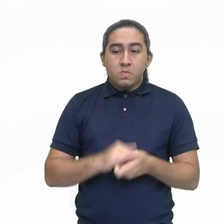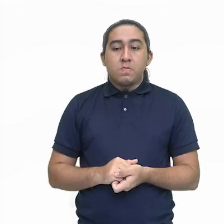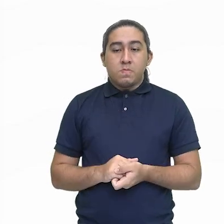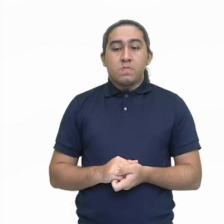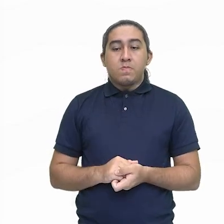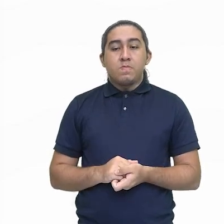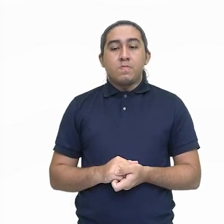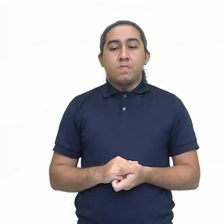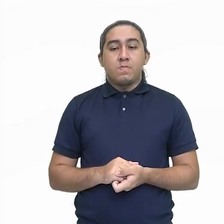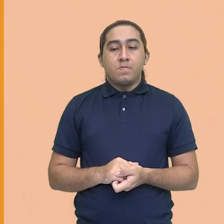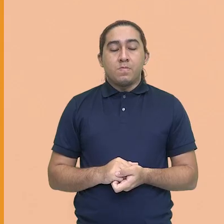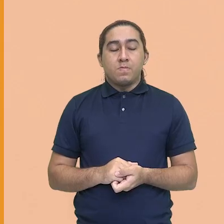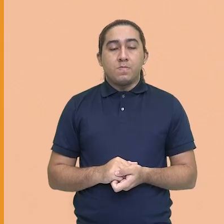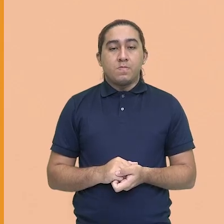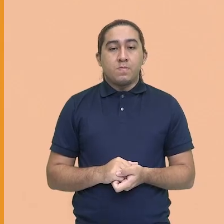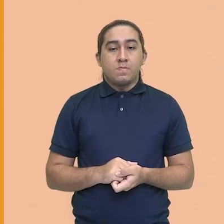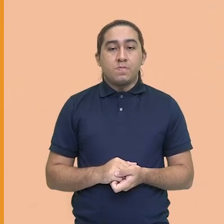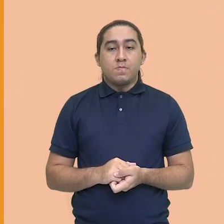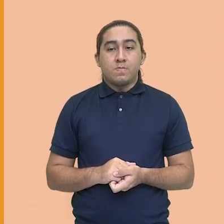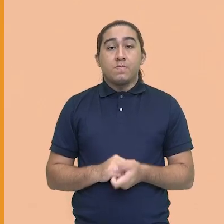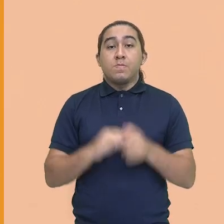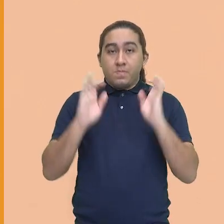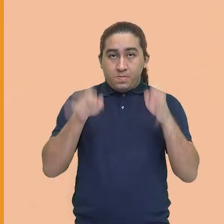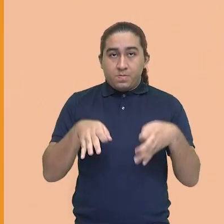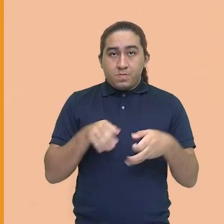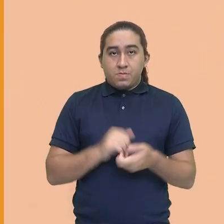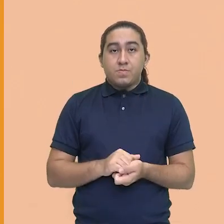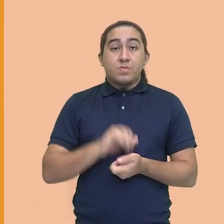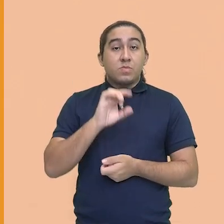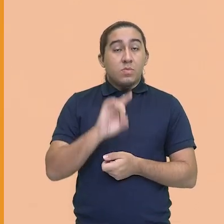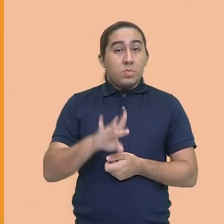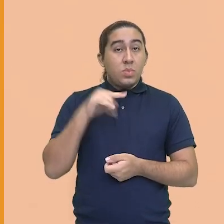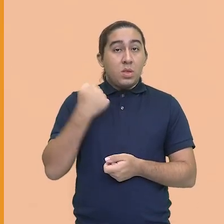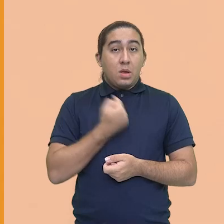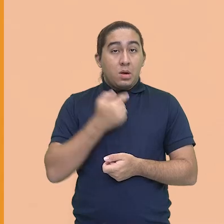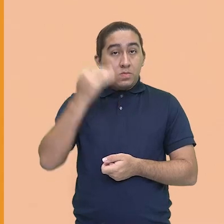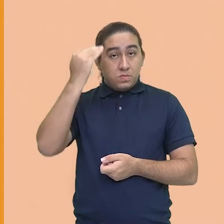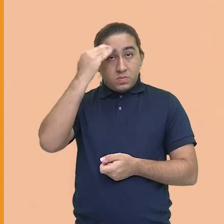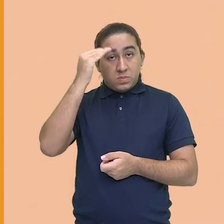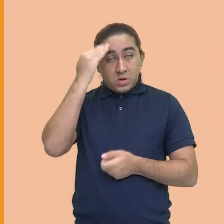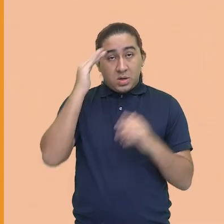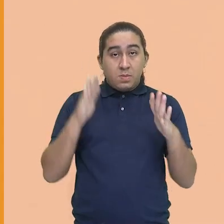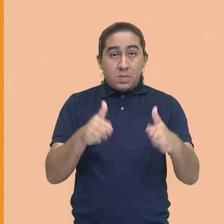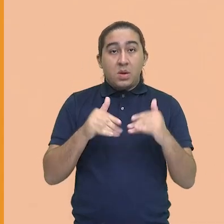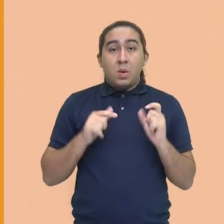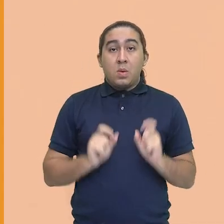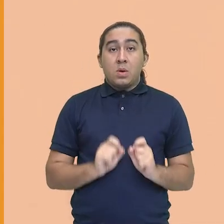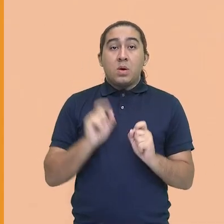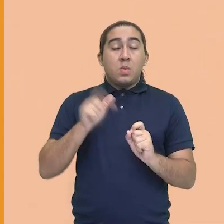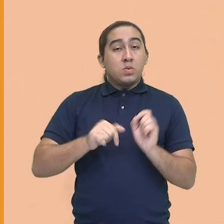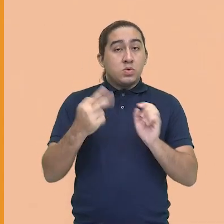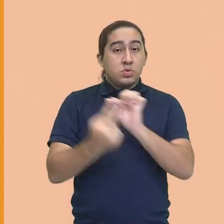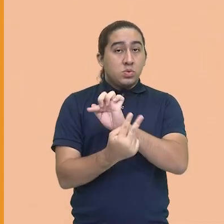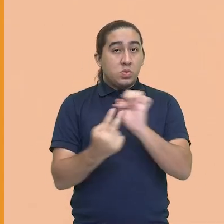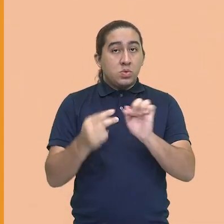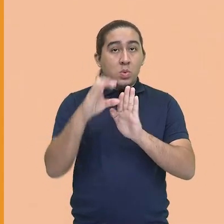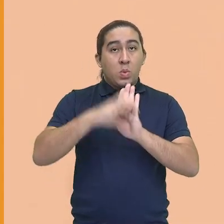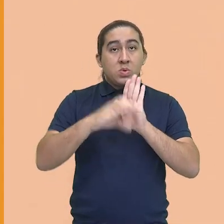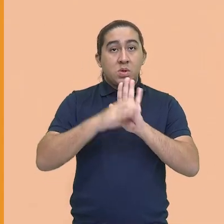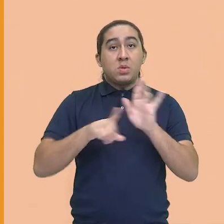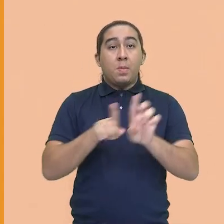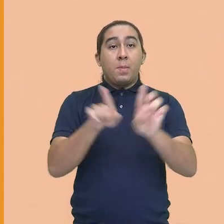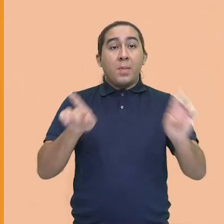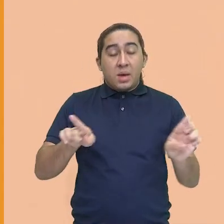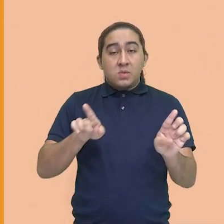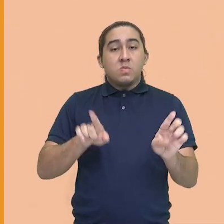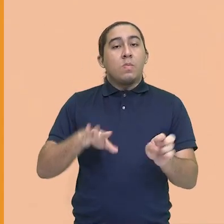de imigração, certo? Apenas para a gente entender esses dois conceitos dentro